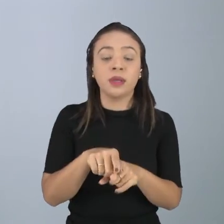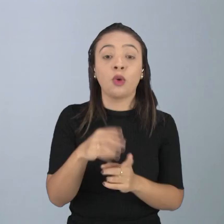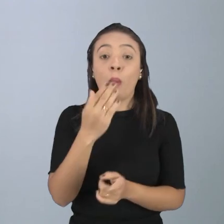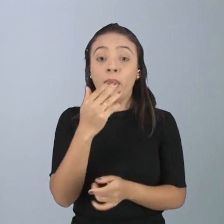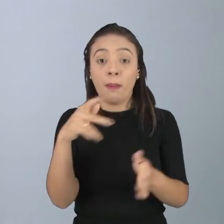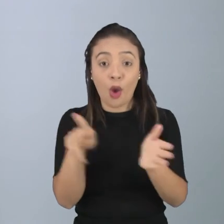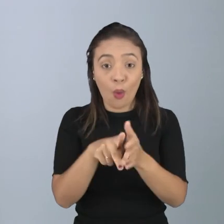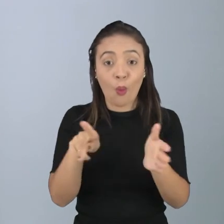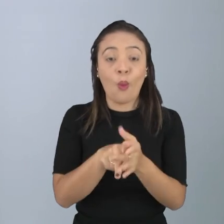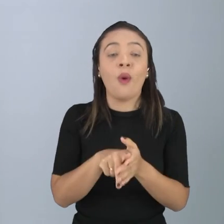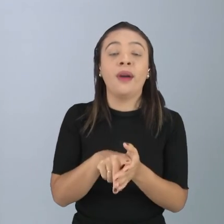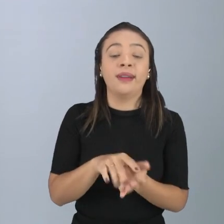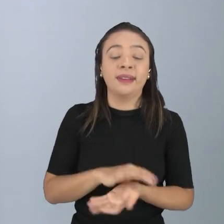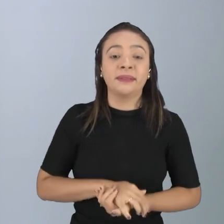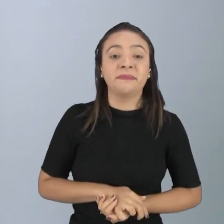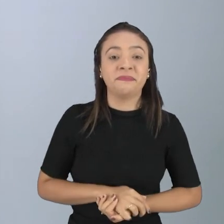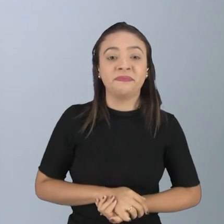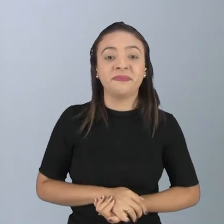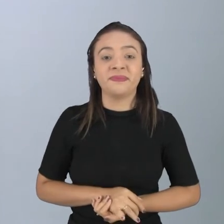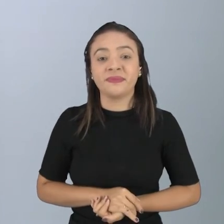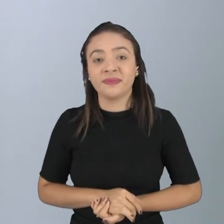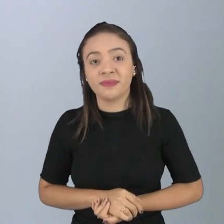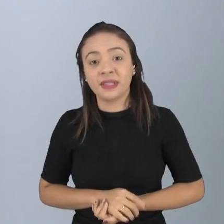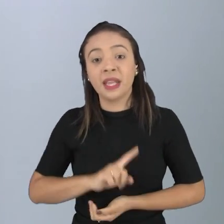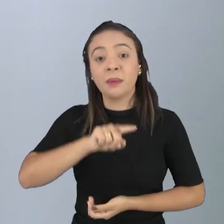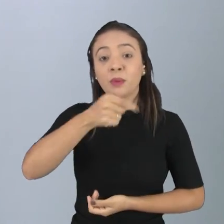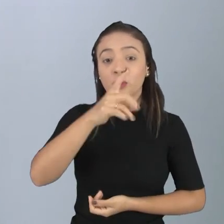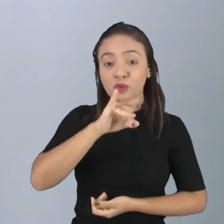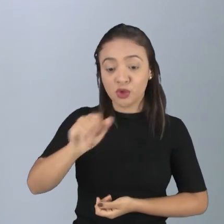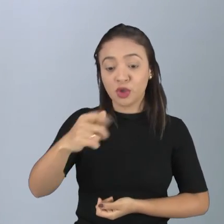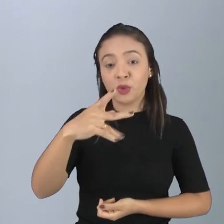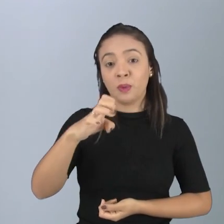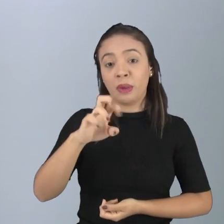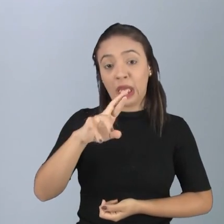E também, lembra que a gente falou que logo após o Dia do Peru, eles